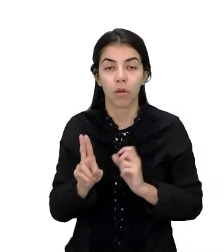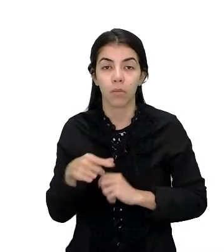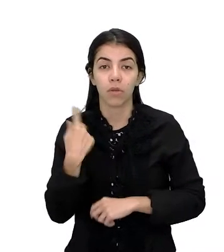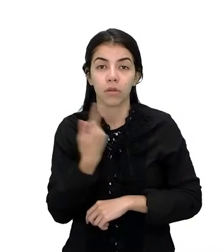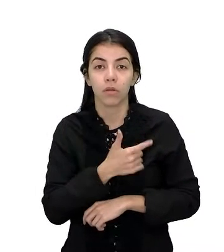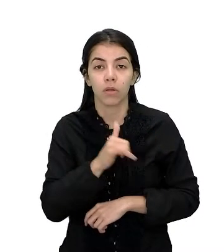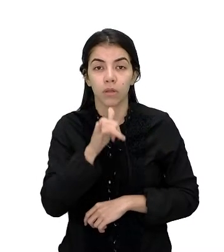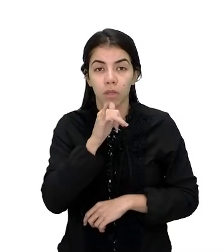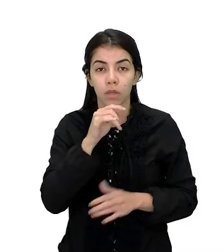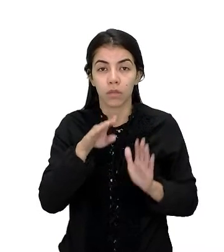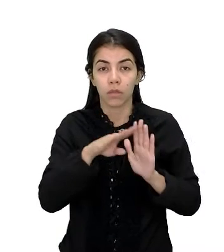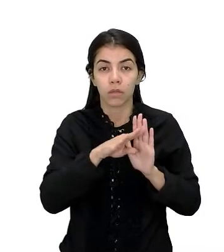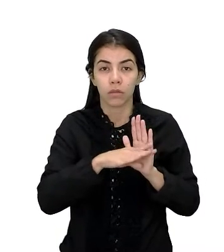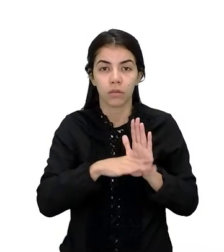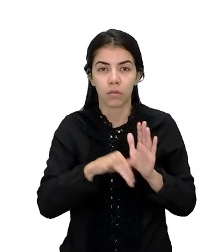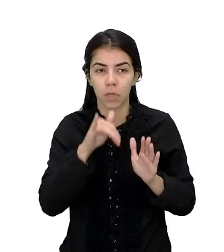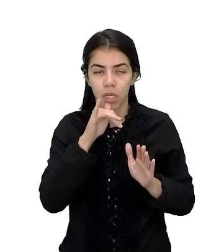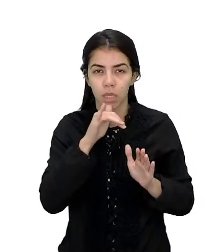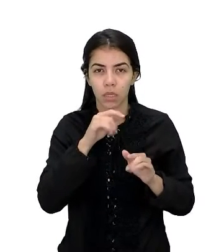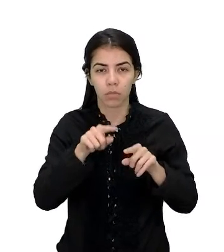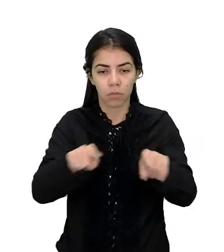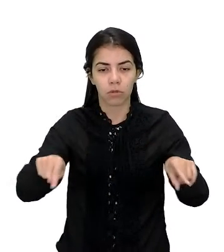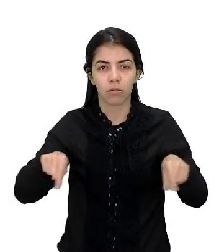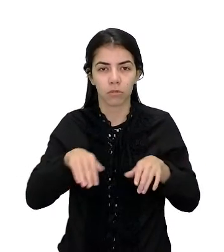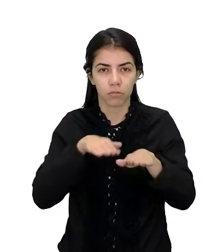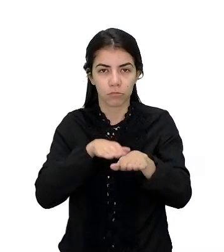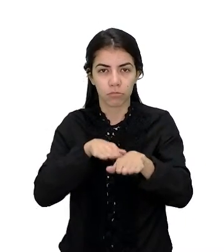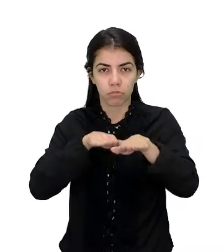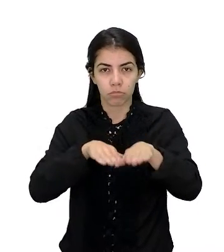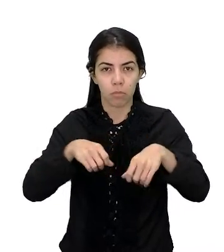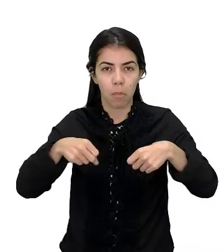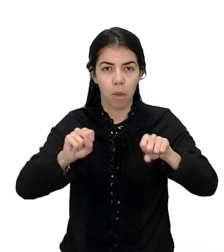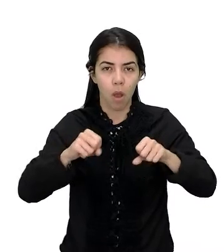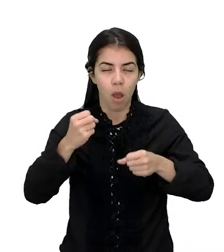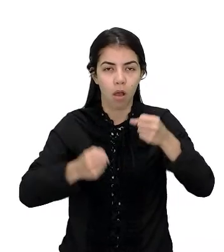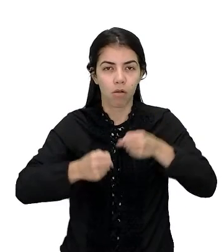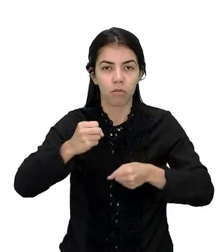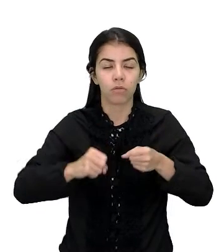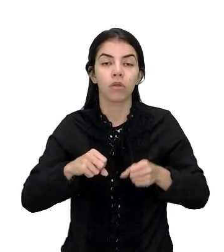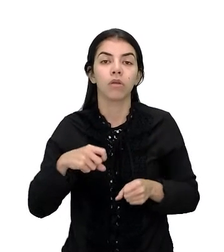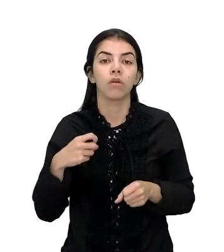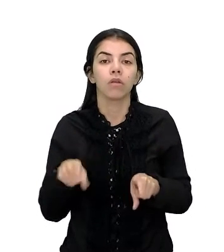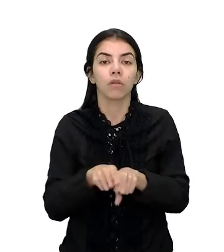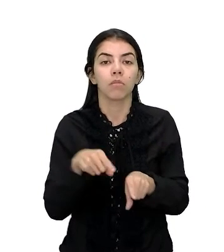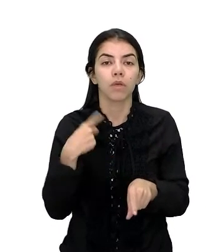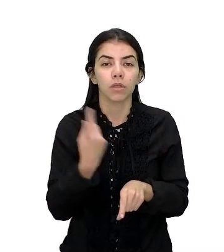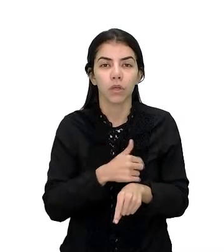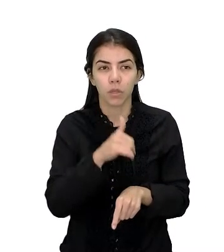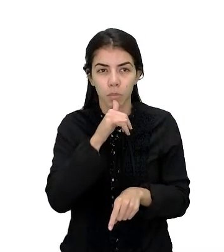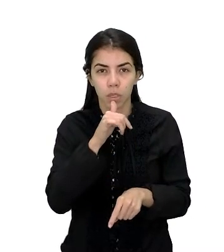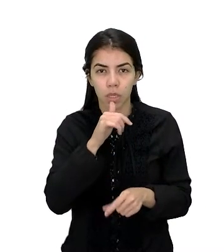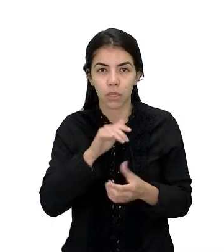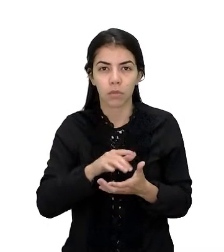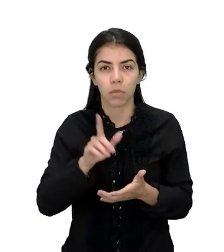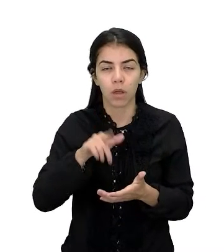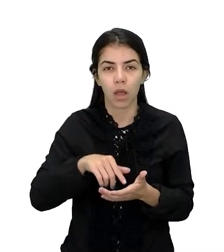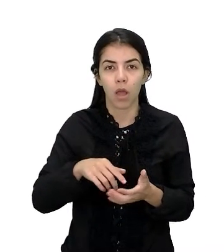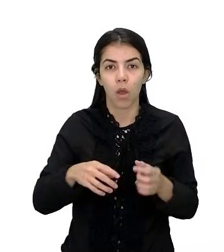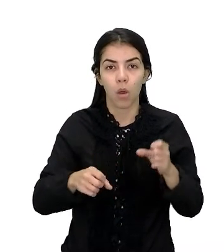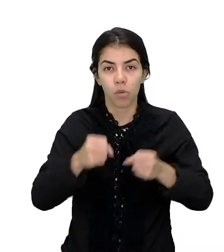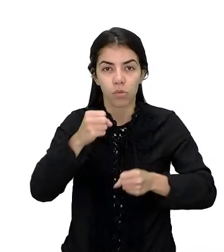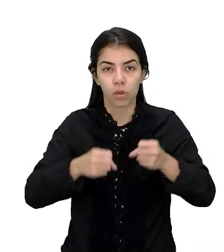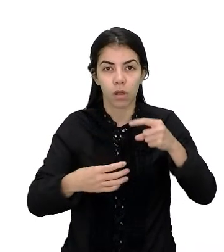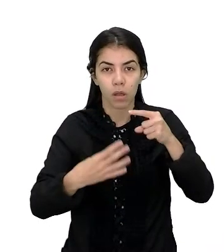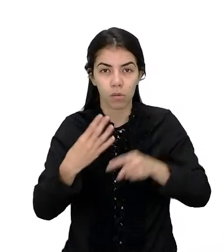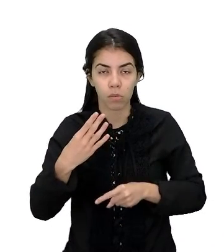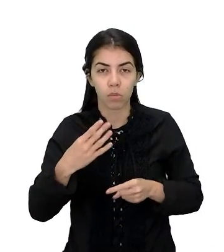né? Estacionamentos onde a gente tem carros e motos, ele vê a diferença onde a gente está trabalhando às vezes com rodas, que um veículo tem 4 rodas, o outro tem